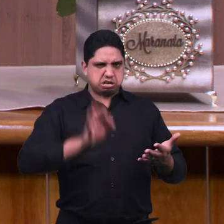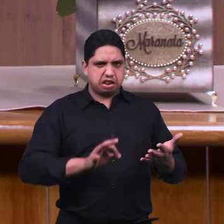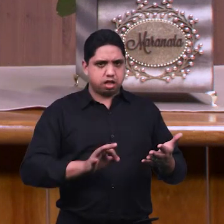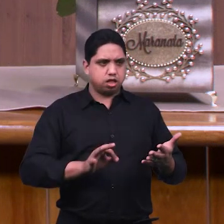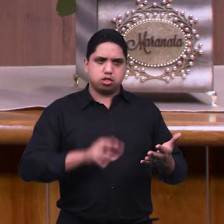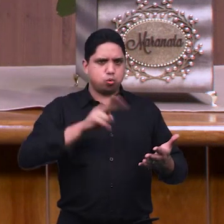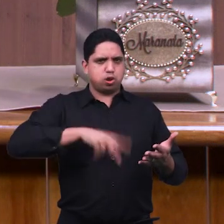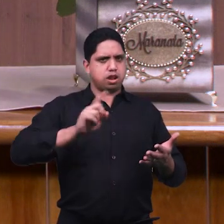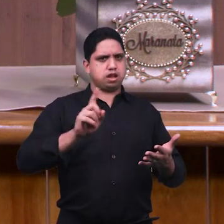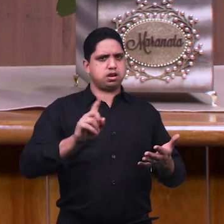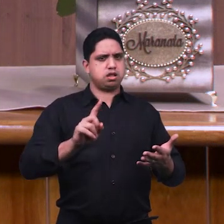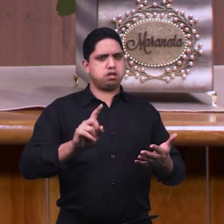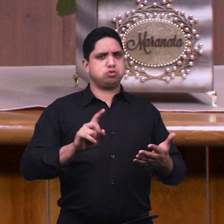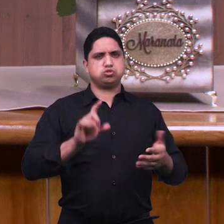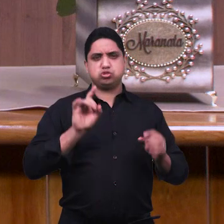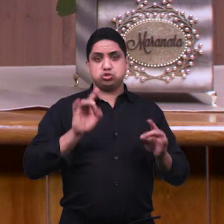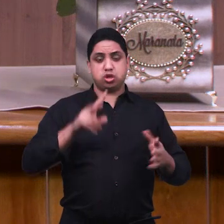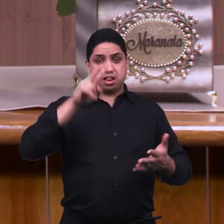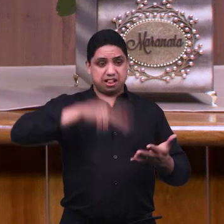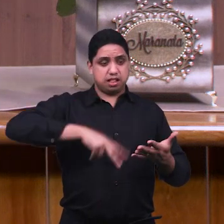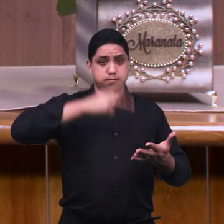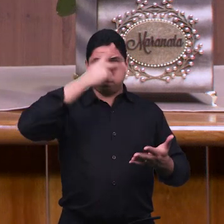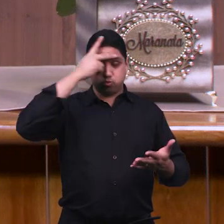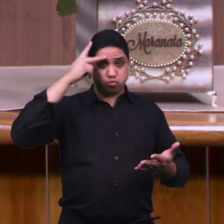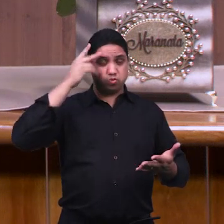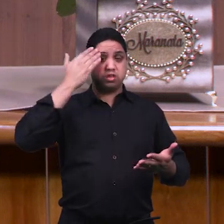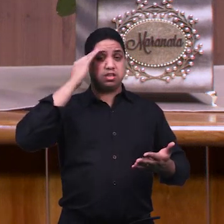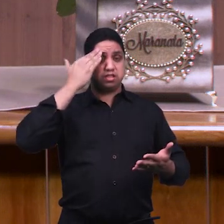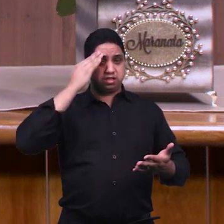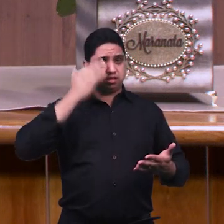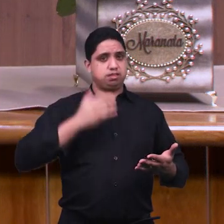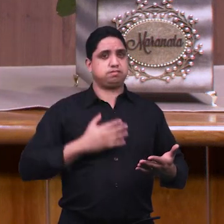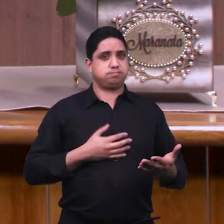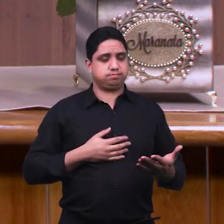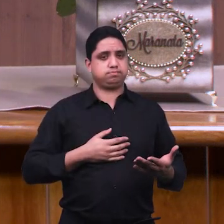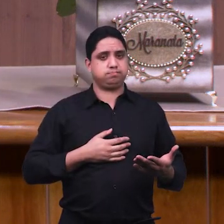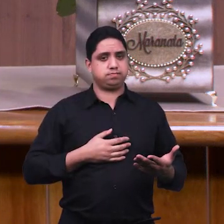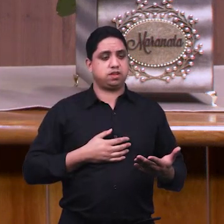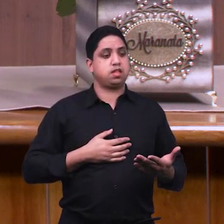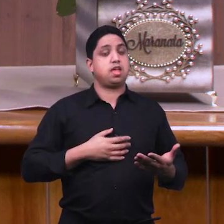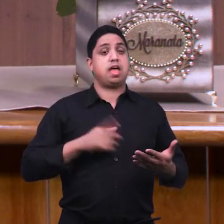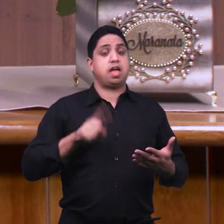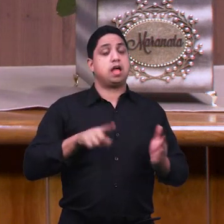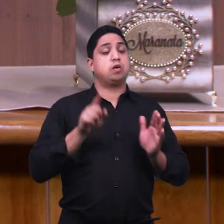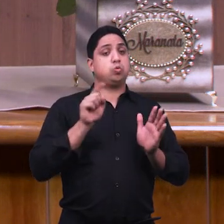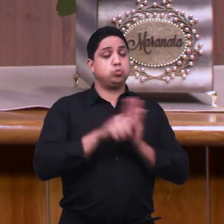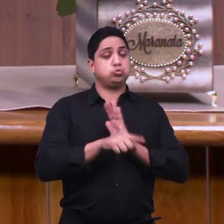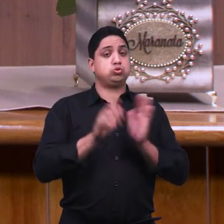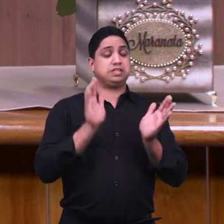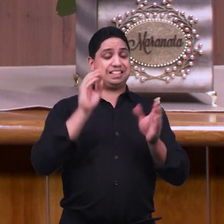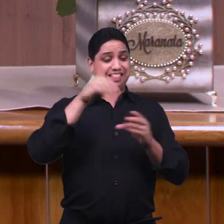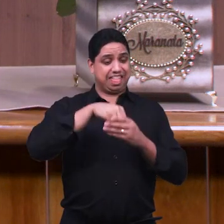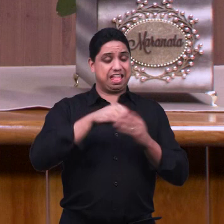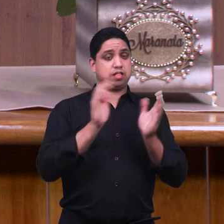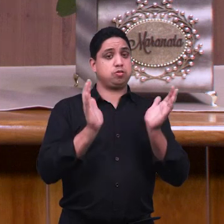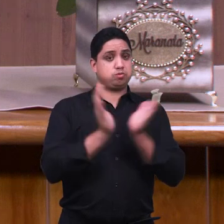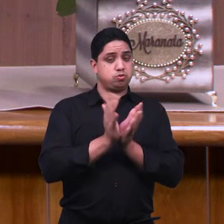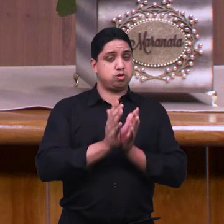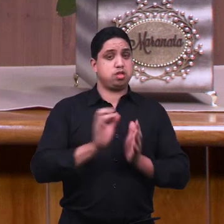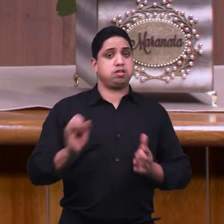Para criar confusão no grupo, você não vai ler, só lê quem entendeu. Isso é a consulta coletiva. Importante